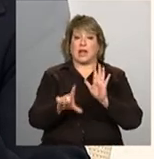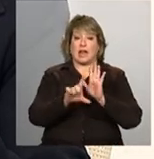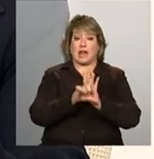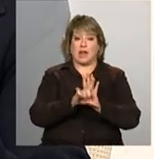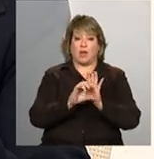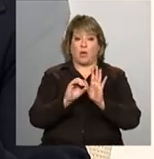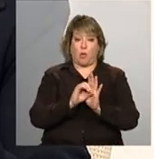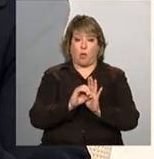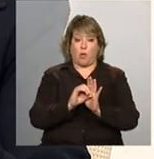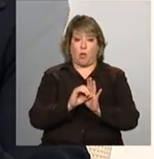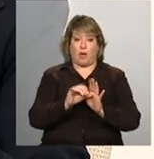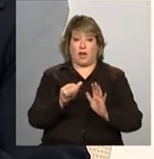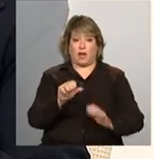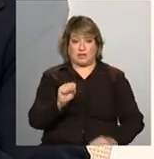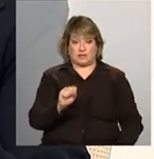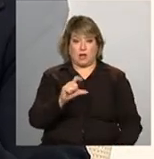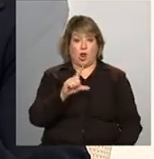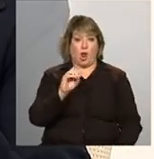Assistência Social,